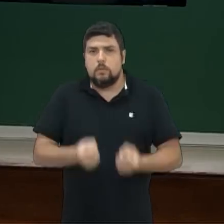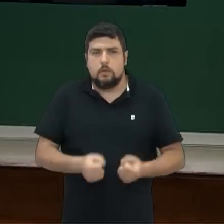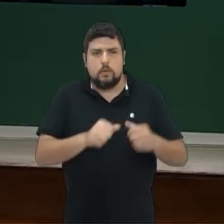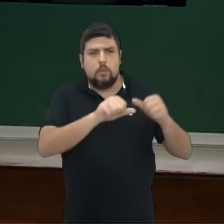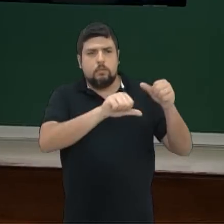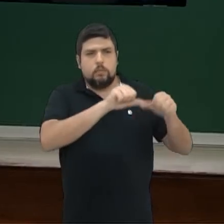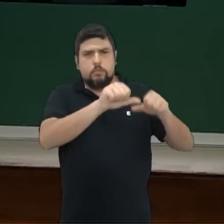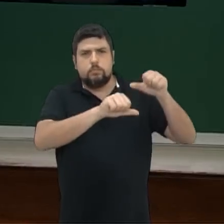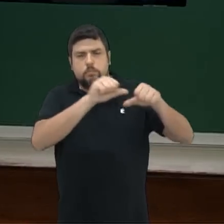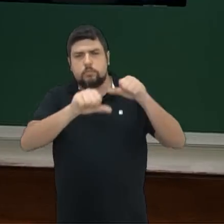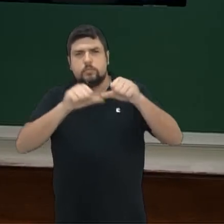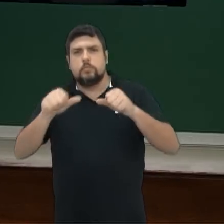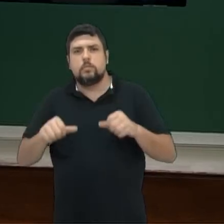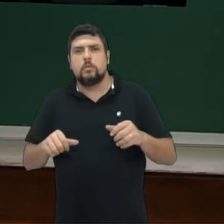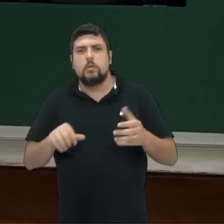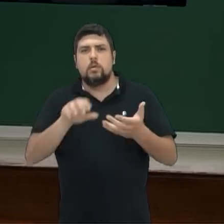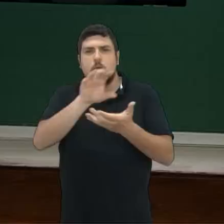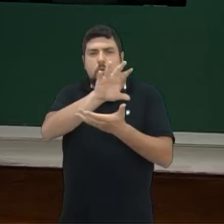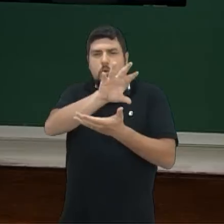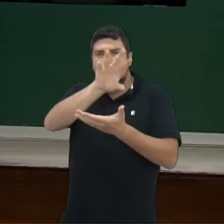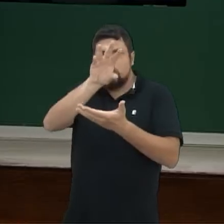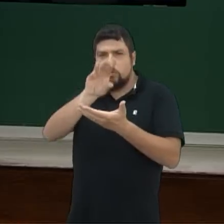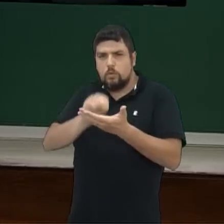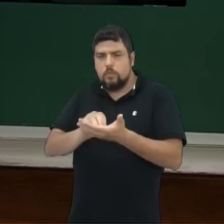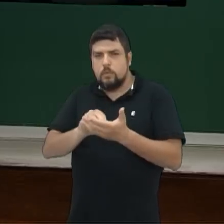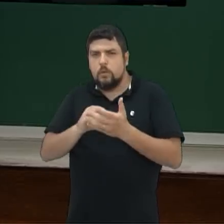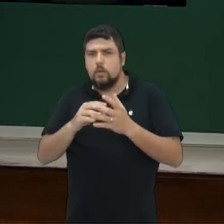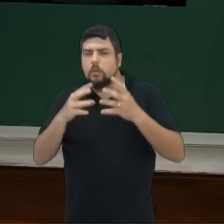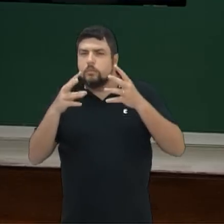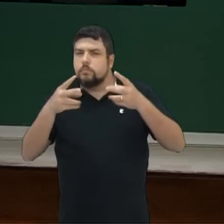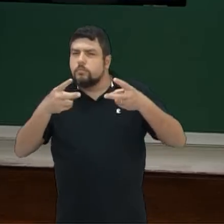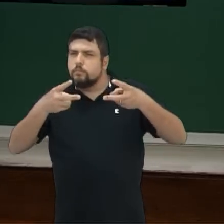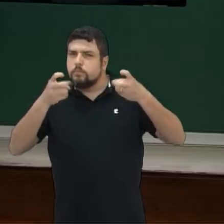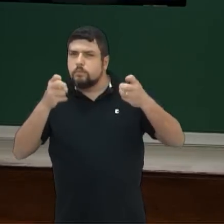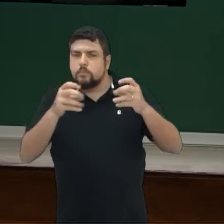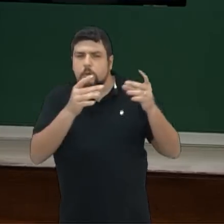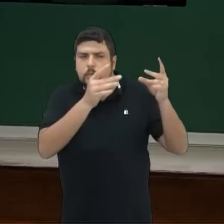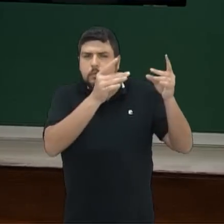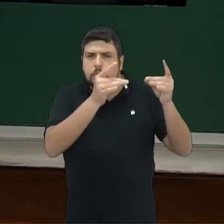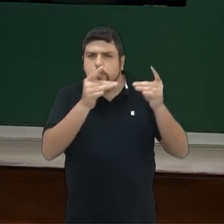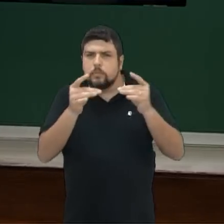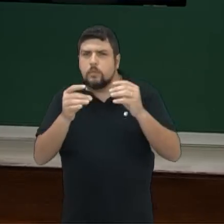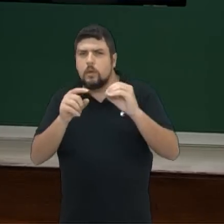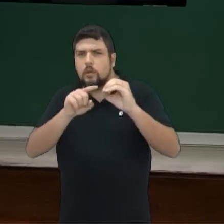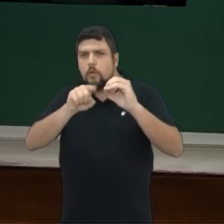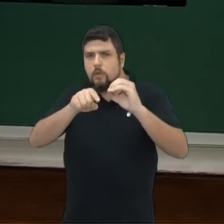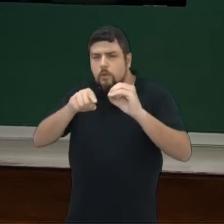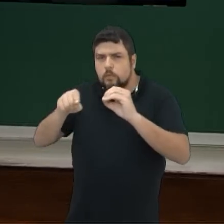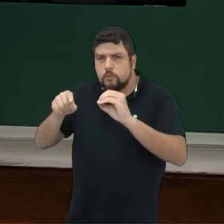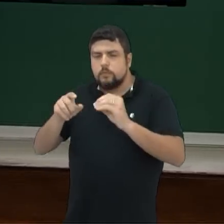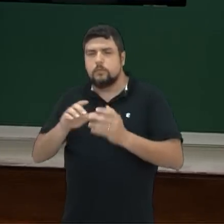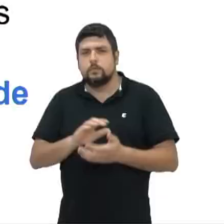transformação. Então, anotem ela e prestem atenção nos detalhes, principalmente nas vírgulas e nos zeros.